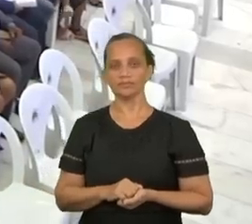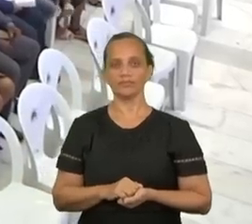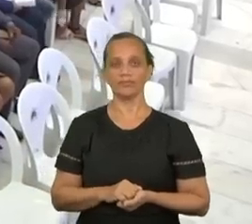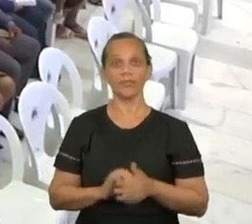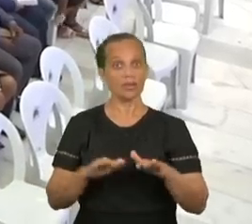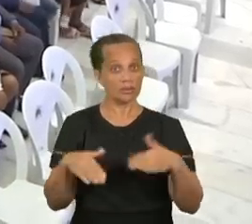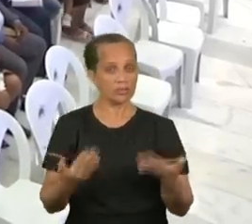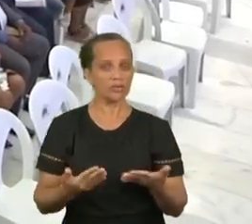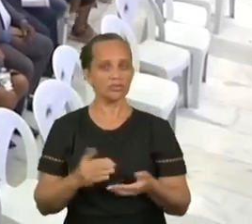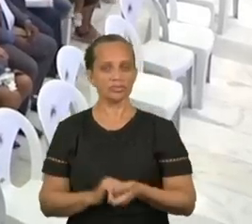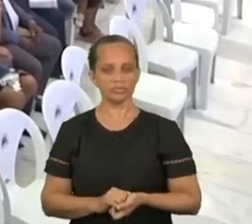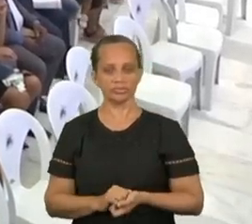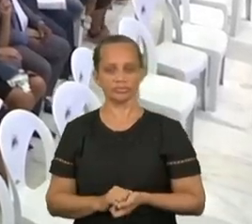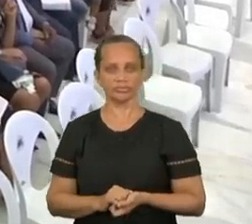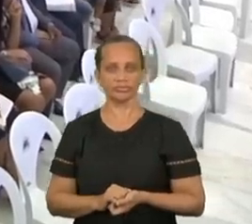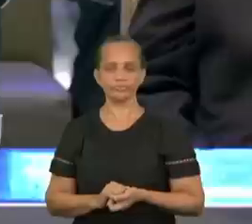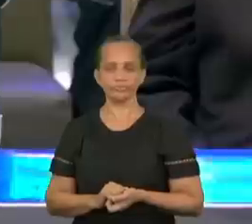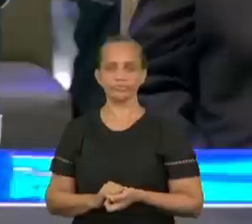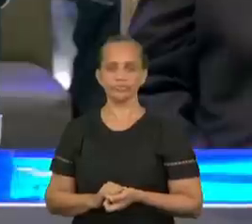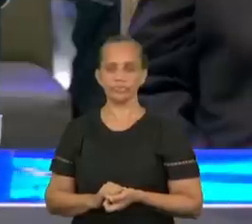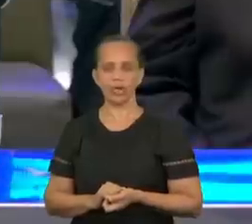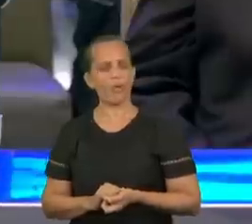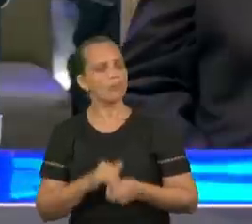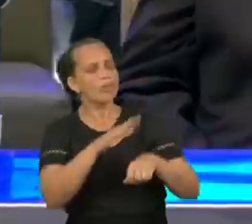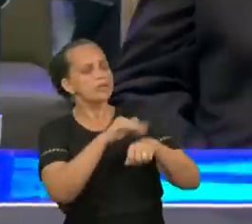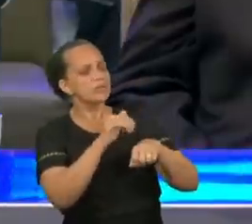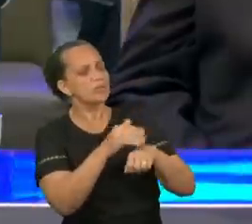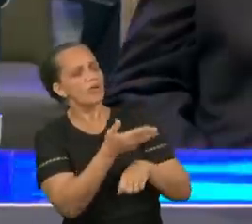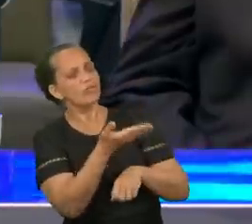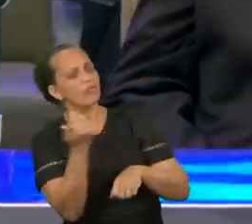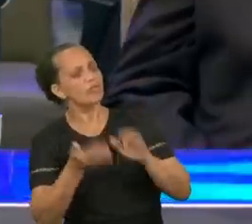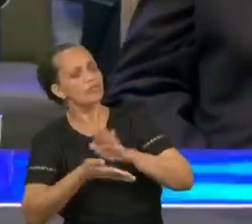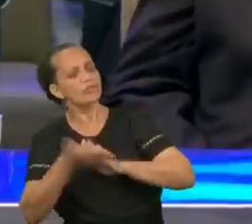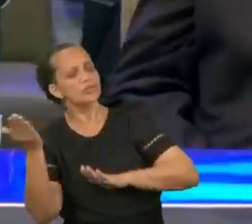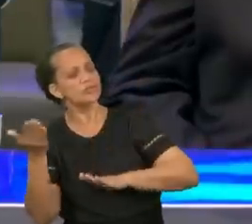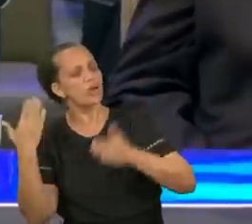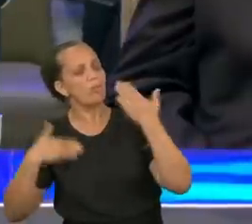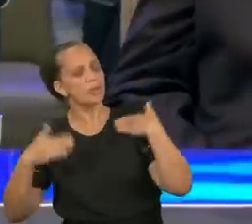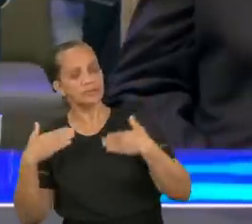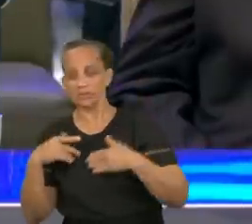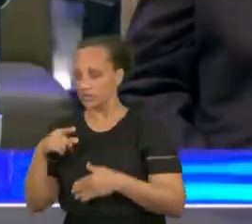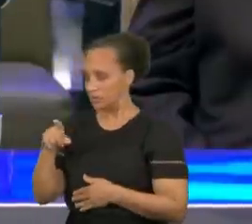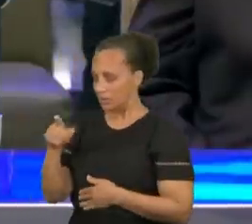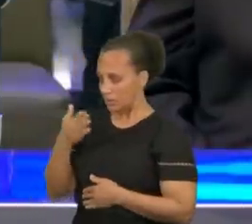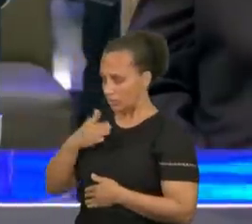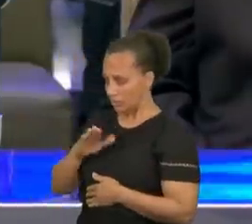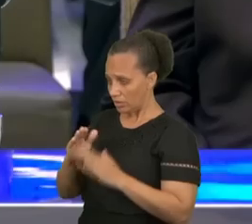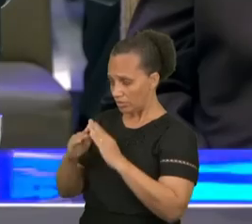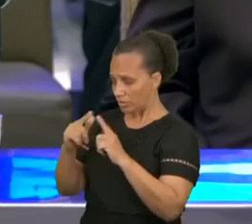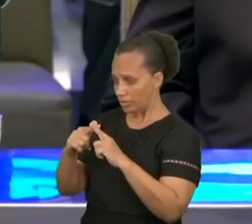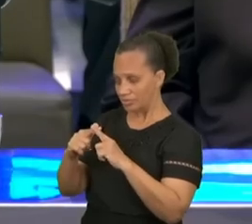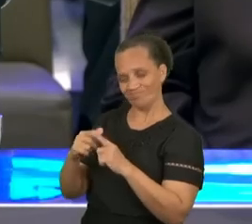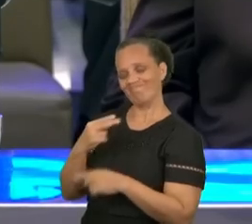irmão vamos fazer uma viagem um passeio é vai fazer o quê você vai para igreja não então não dá para esse passeio não dá para